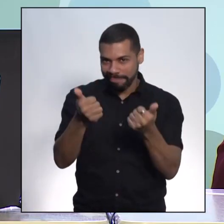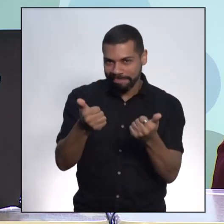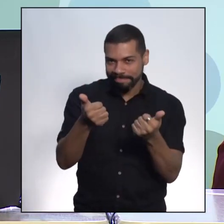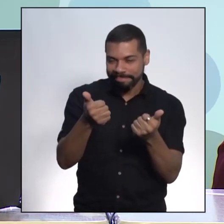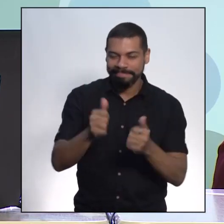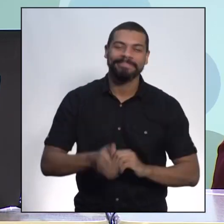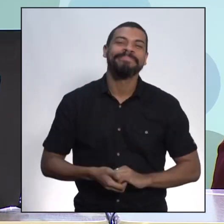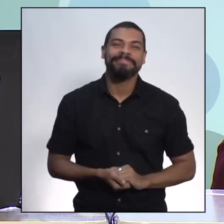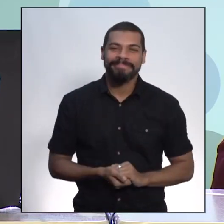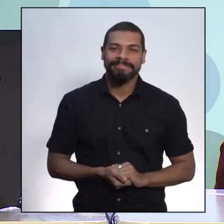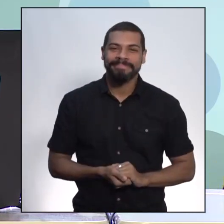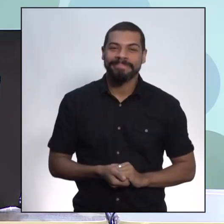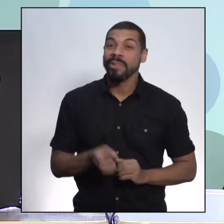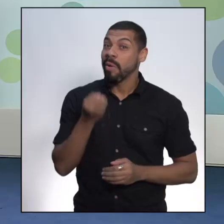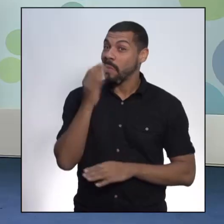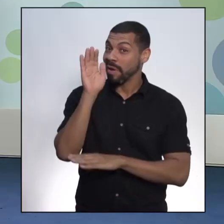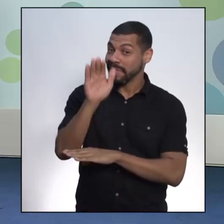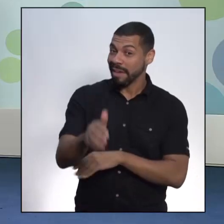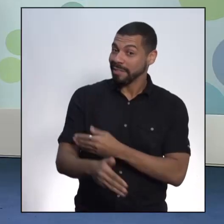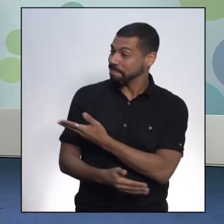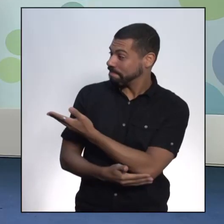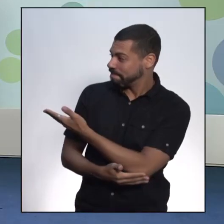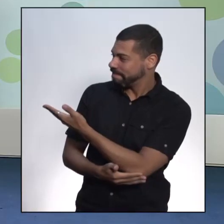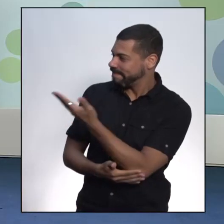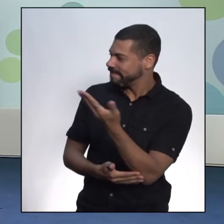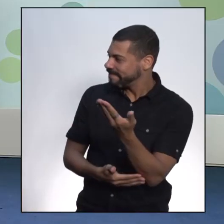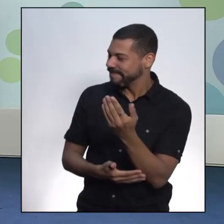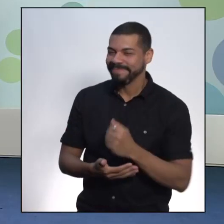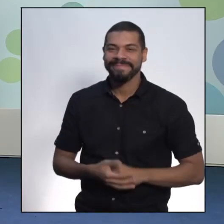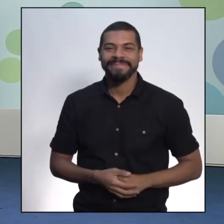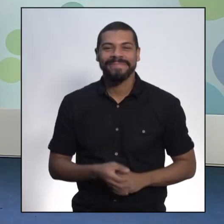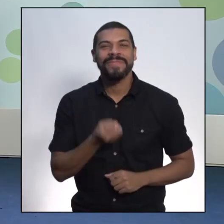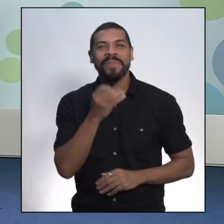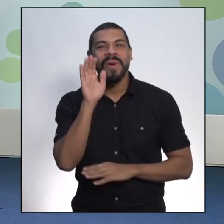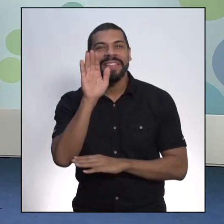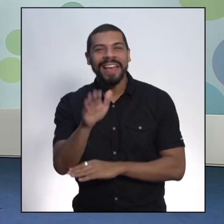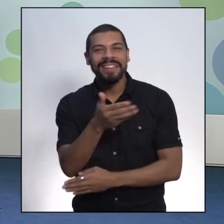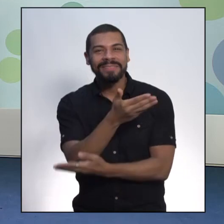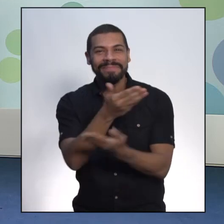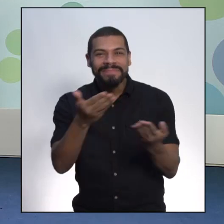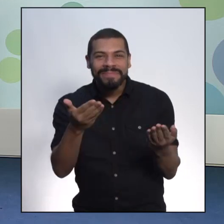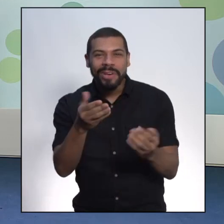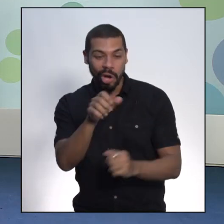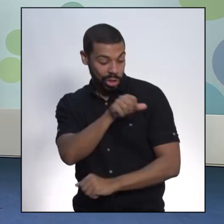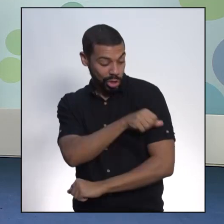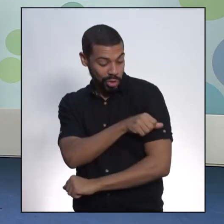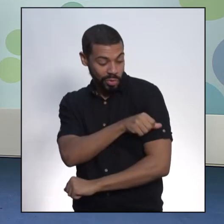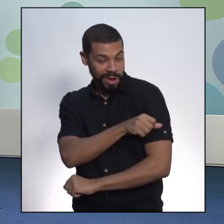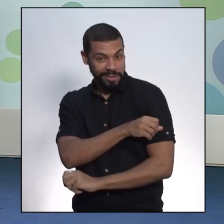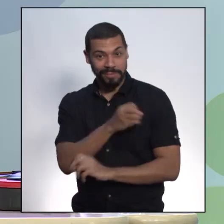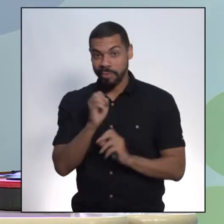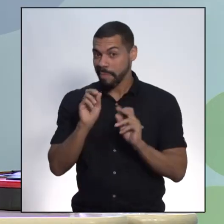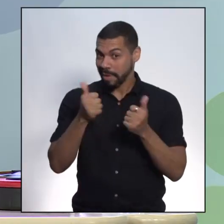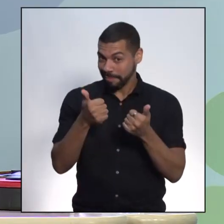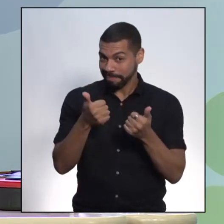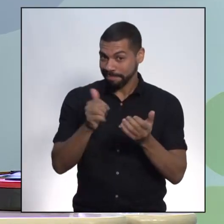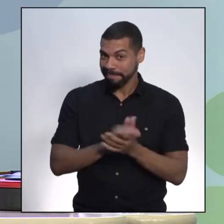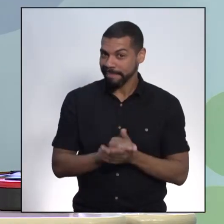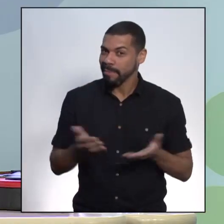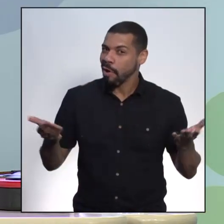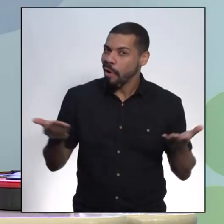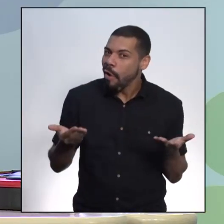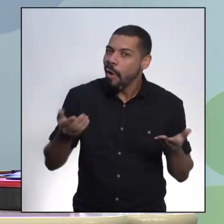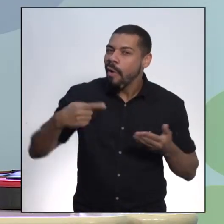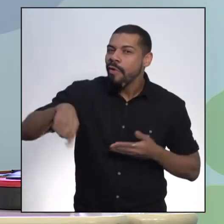Tudo bem? Boa tarde, Arlete, bem-vinda. Boa tarde, 9º ano, tudo bem? Hoje nós vamos ter